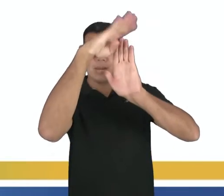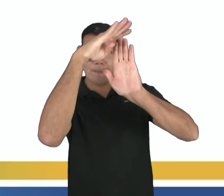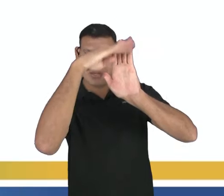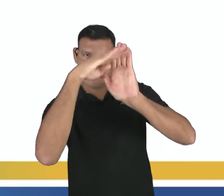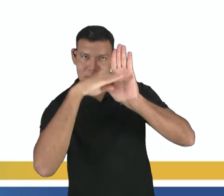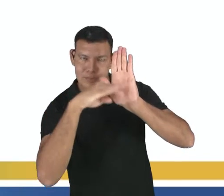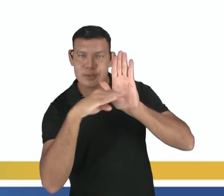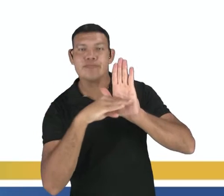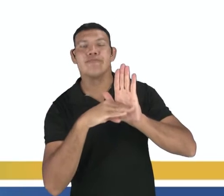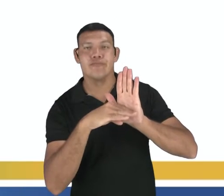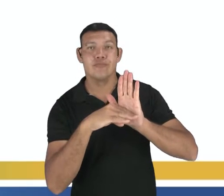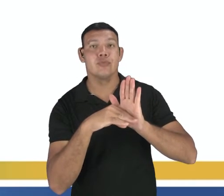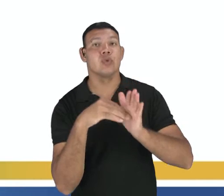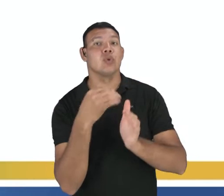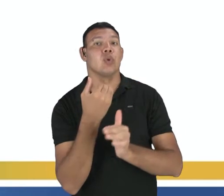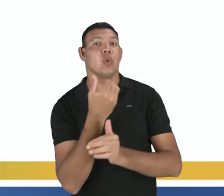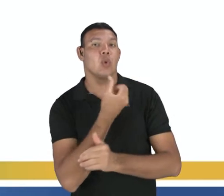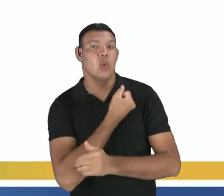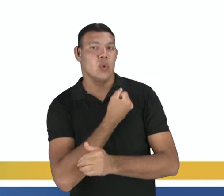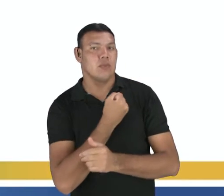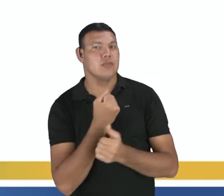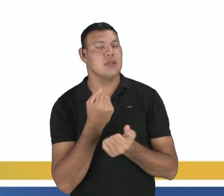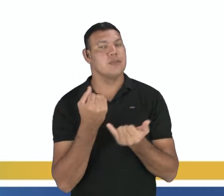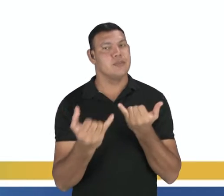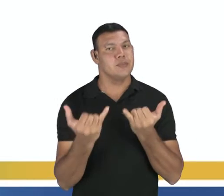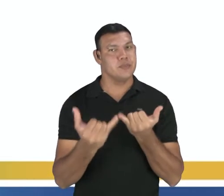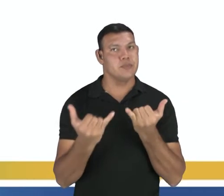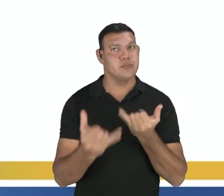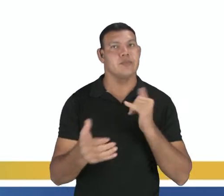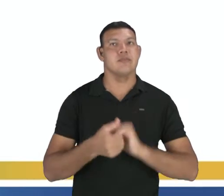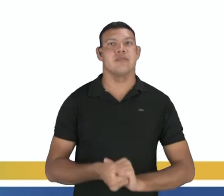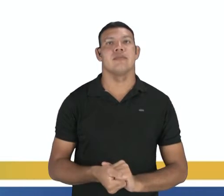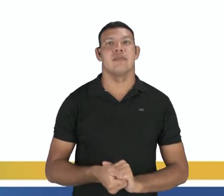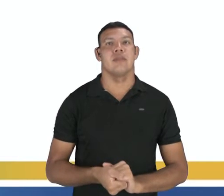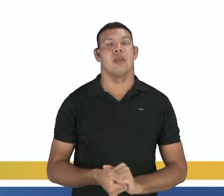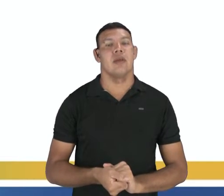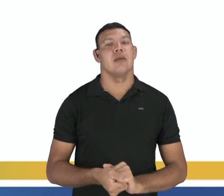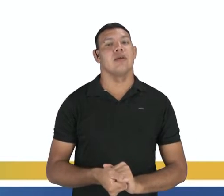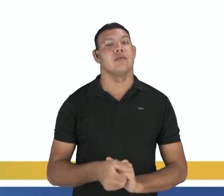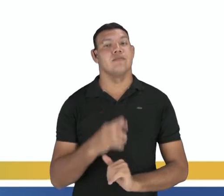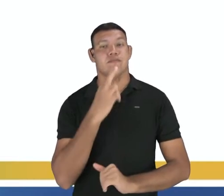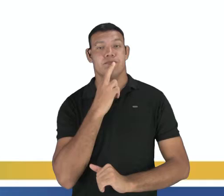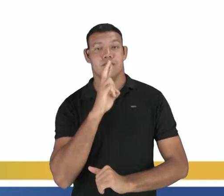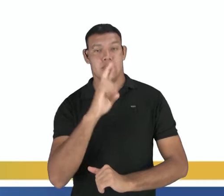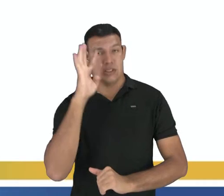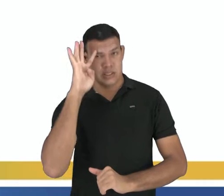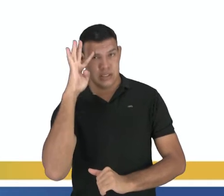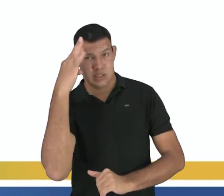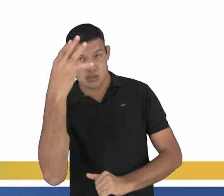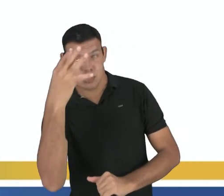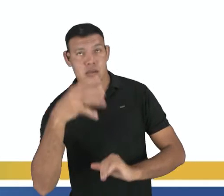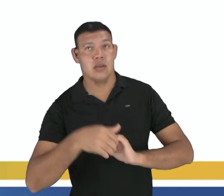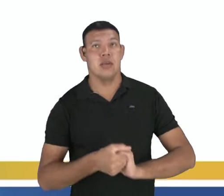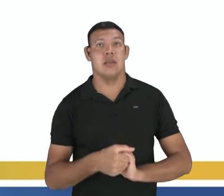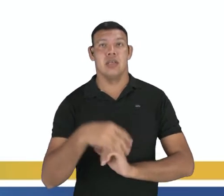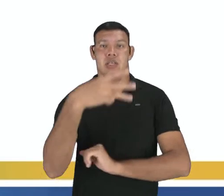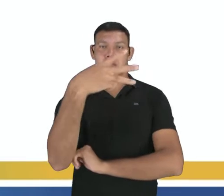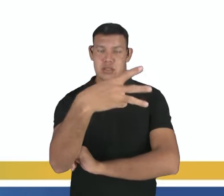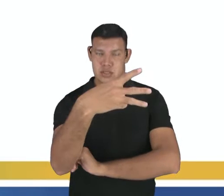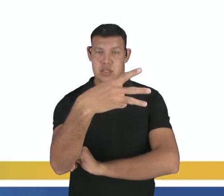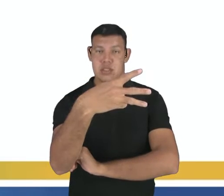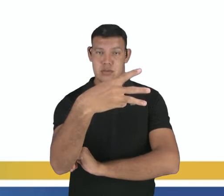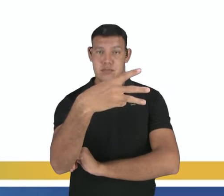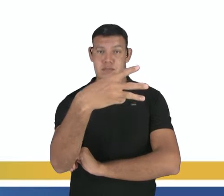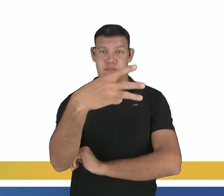vai perceber que lá nós teremos o 3 aparecendo 4 vezes. E aí